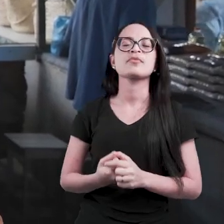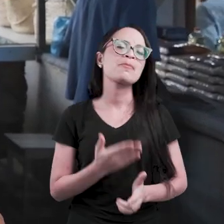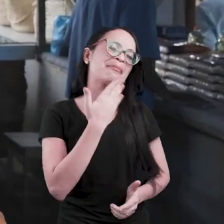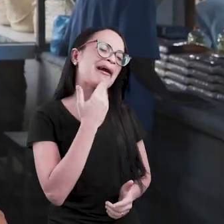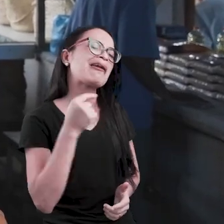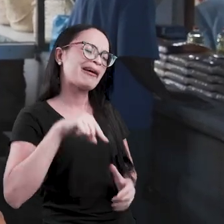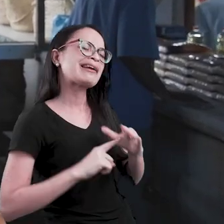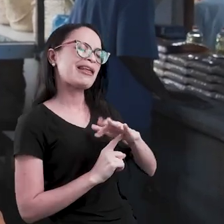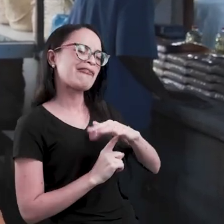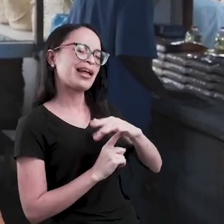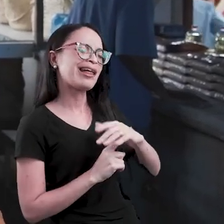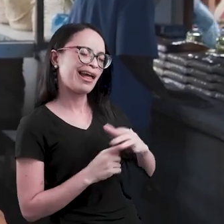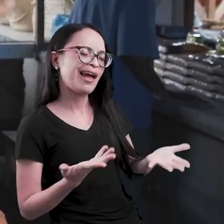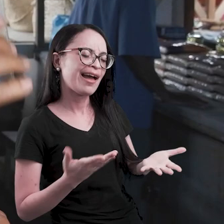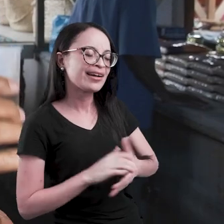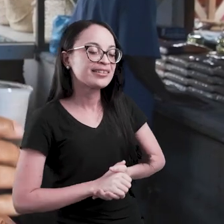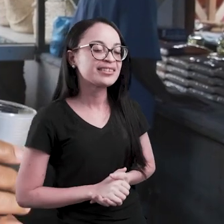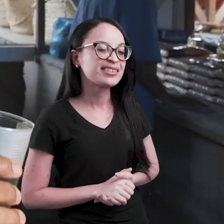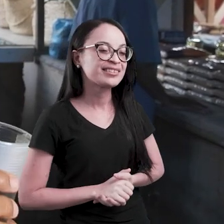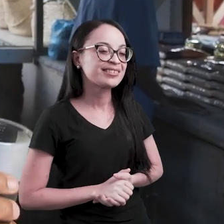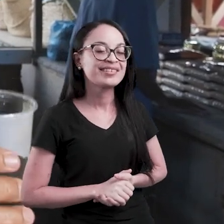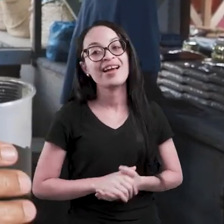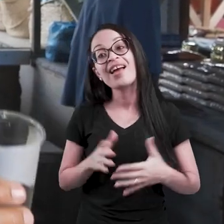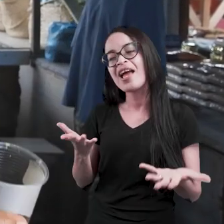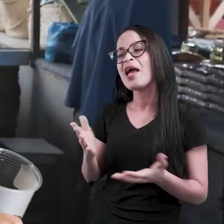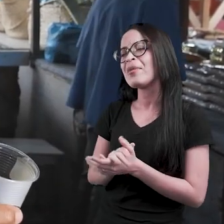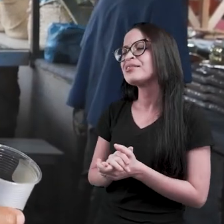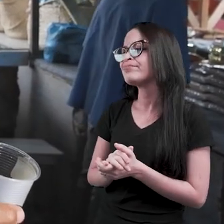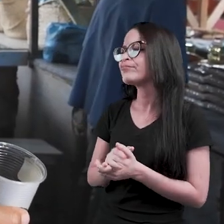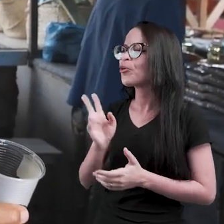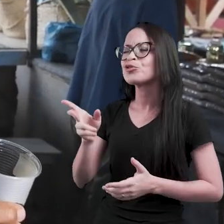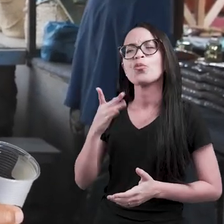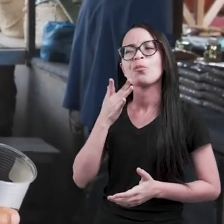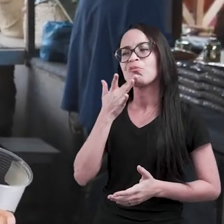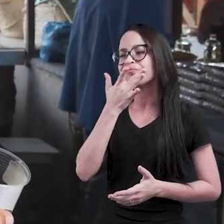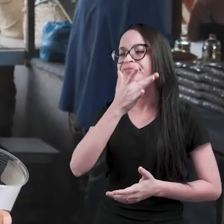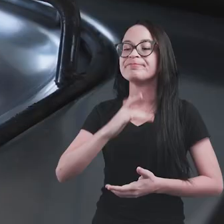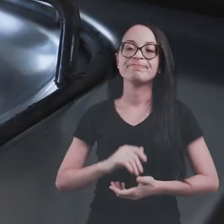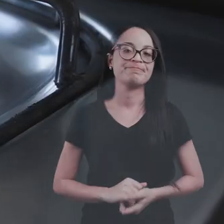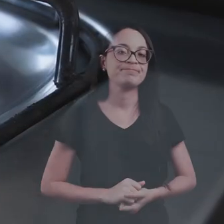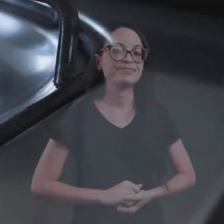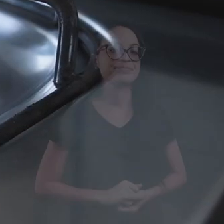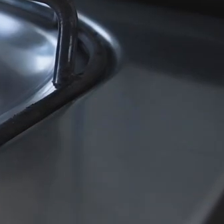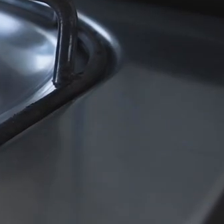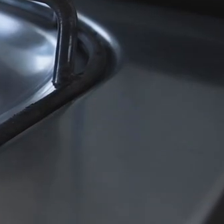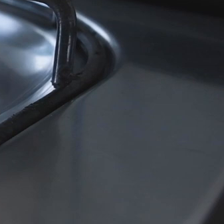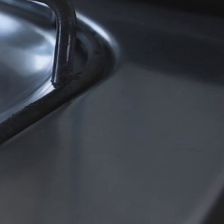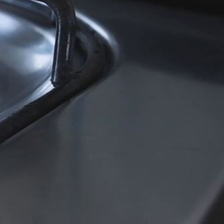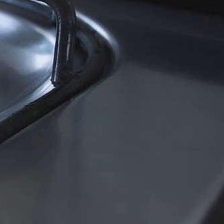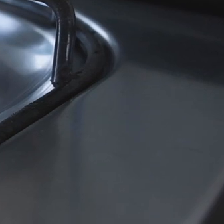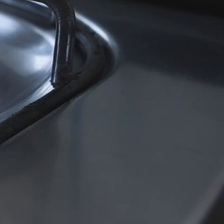Mas é melhor mesmo comer aqui na feira na hora, né? É, mas ela não perde o paladar não.